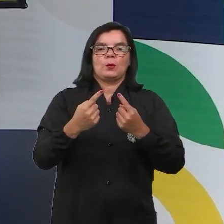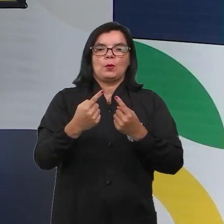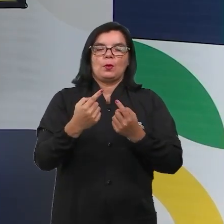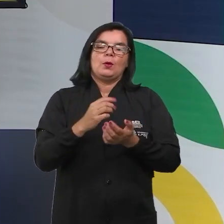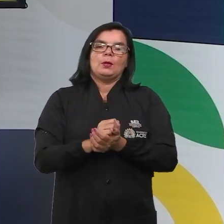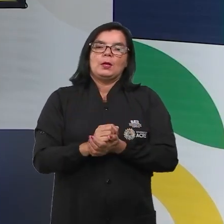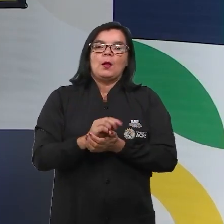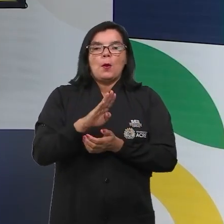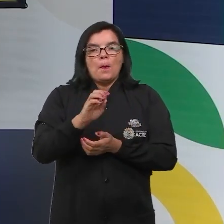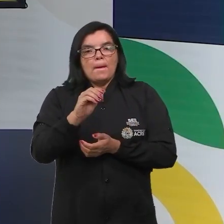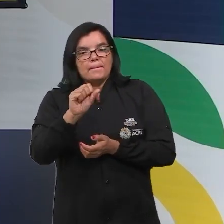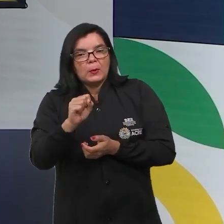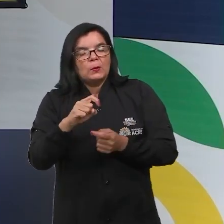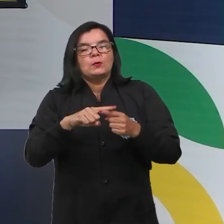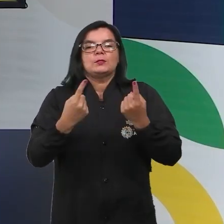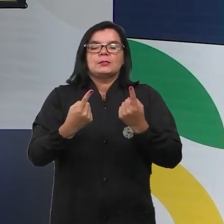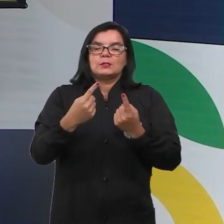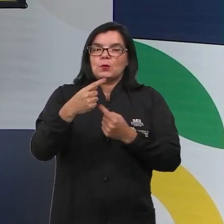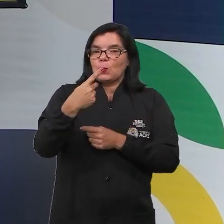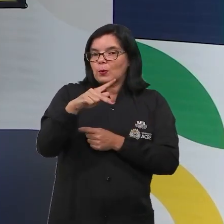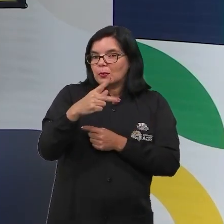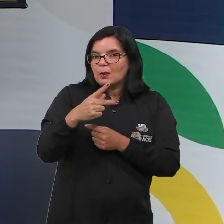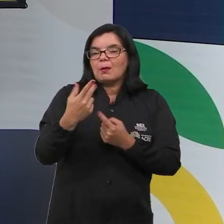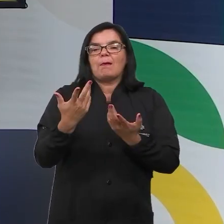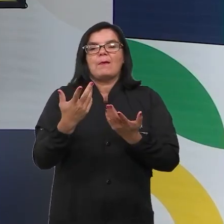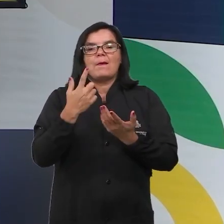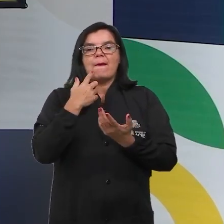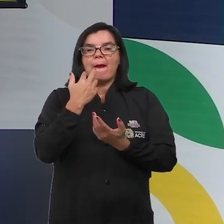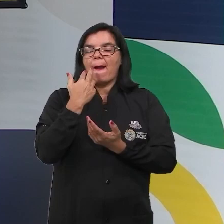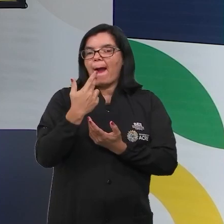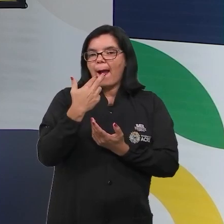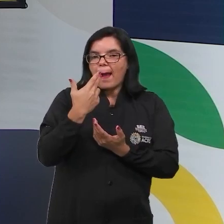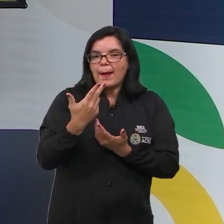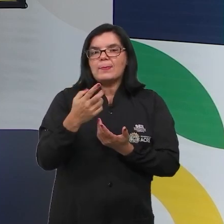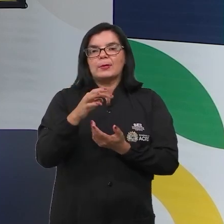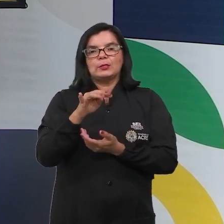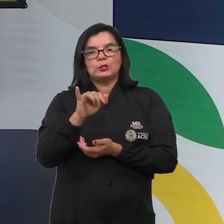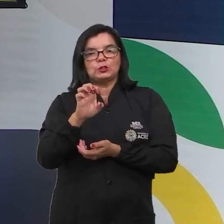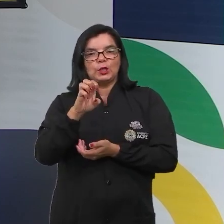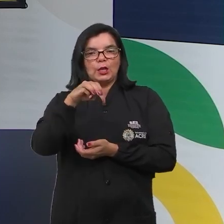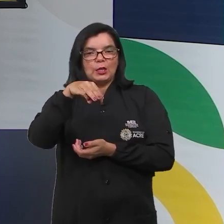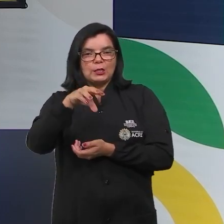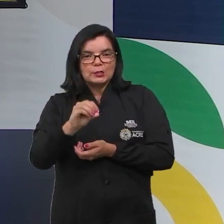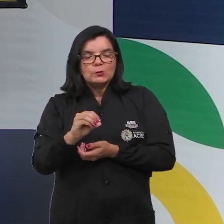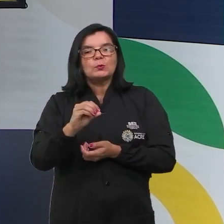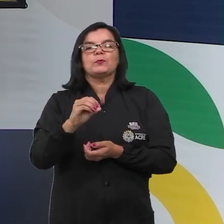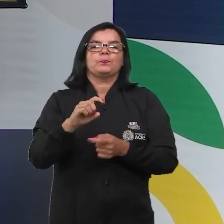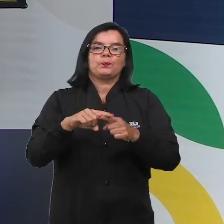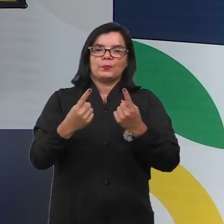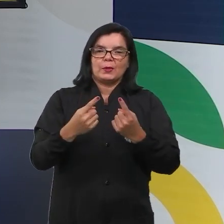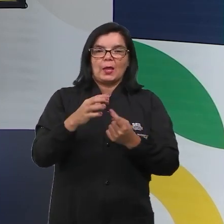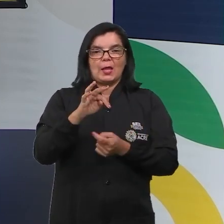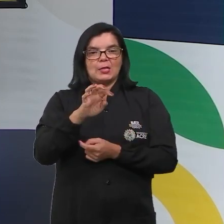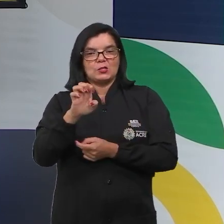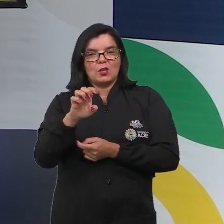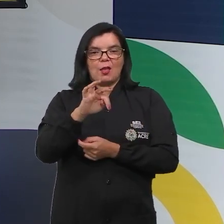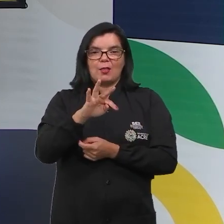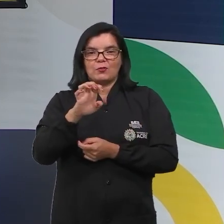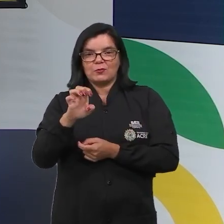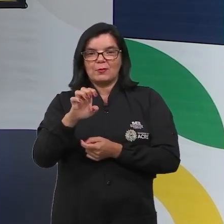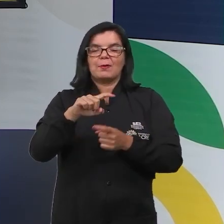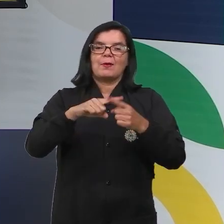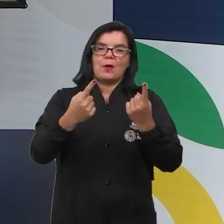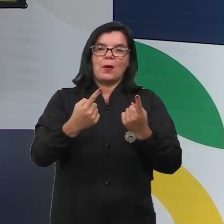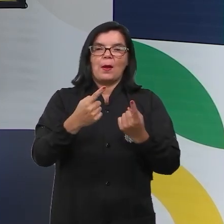vos. Utilizam vos como os T. Se habla el cheísmo, né? Algumas palavras se dizem che, não se